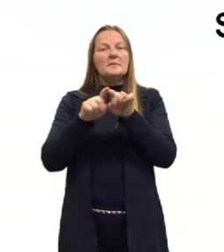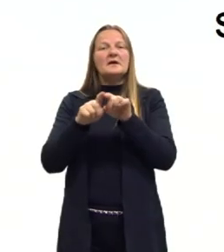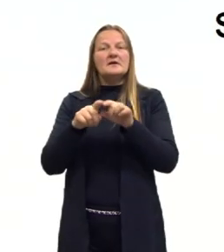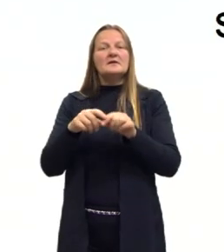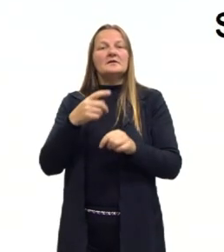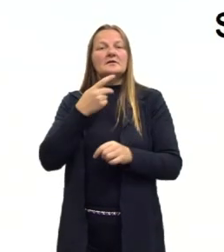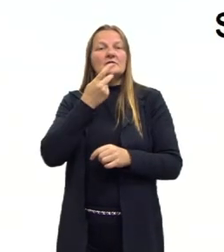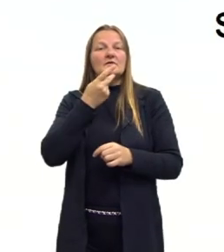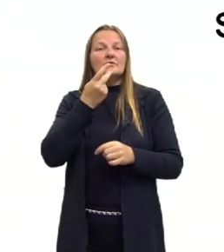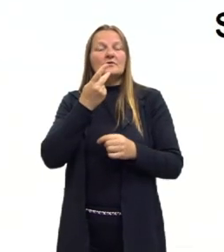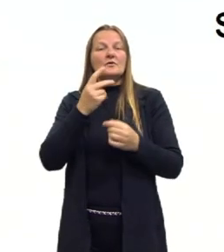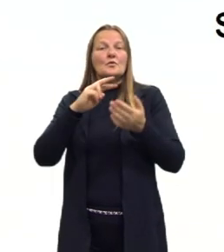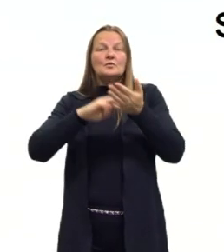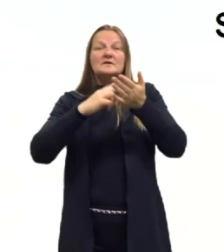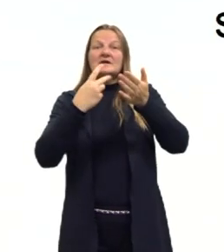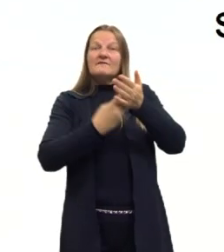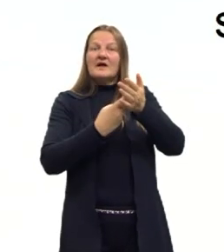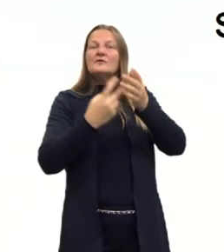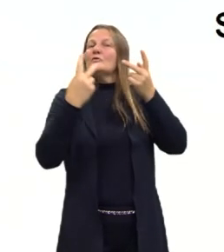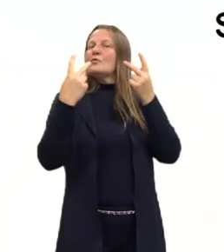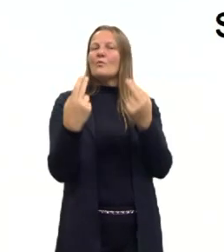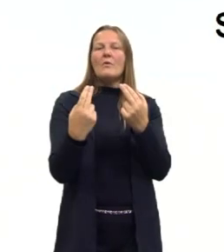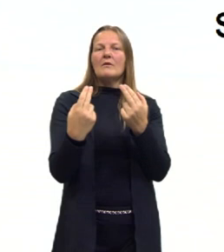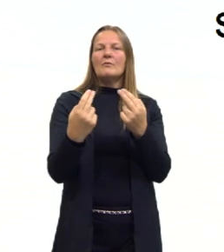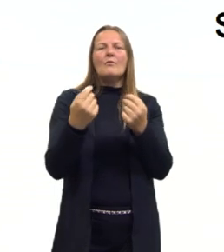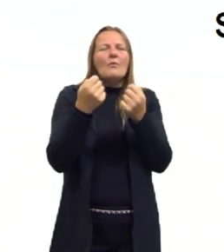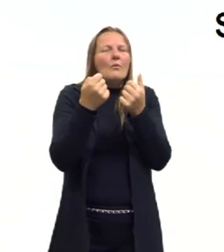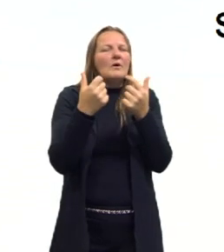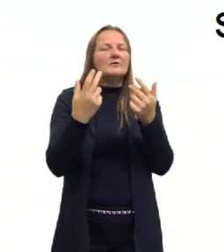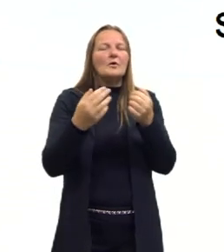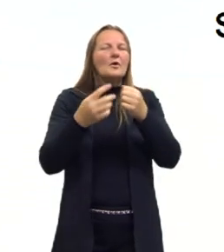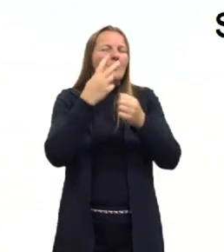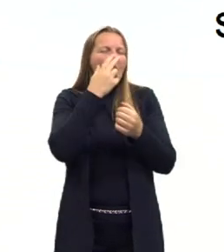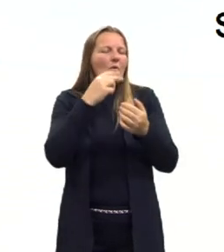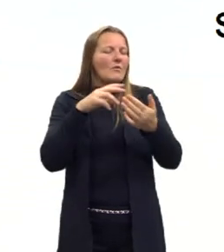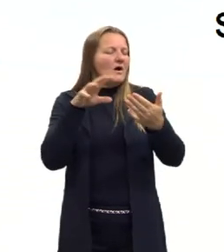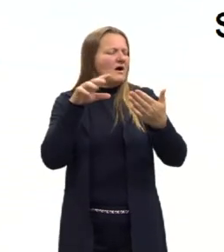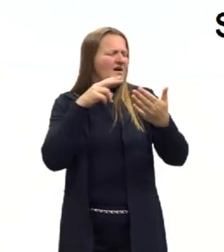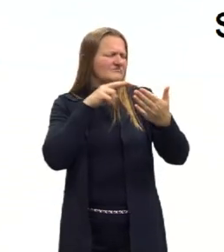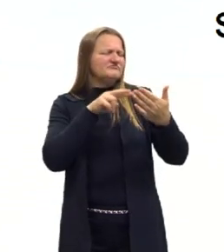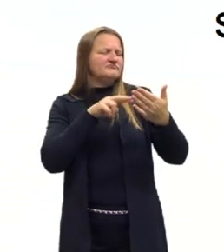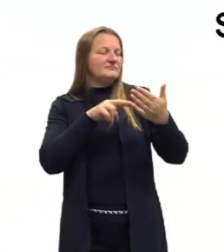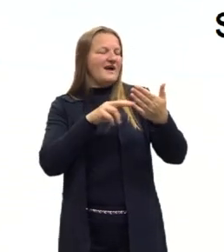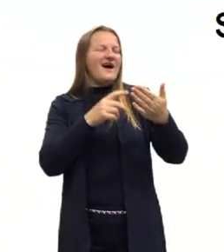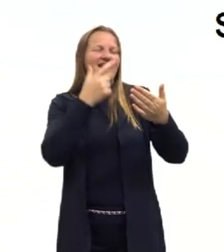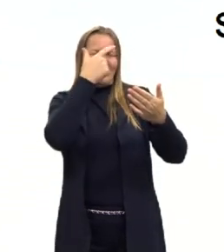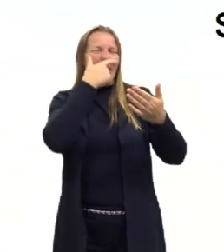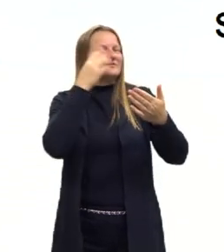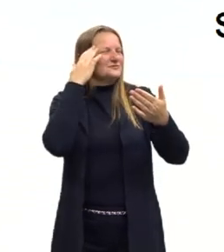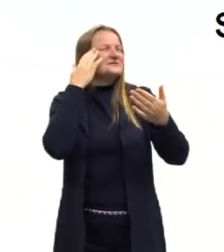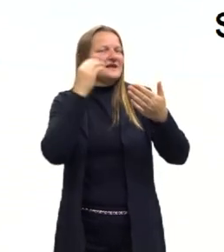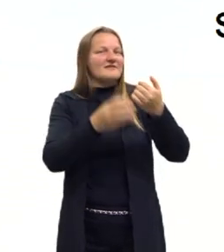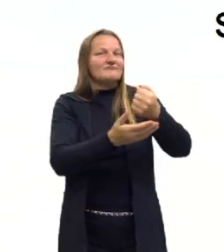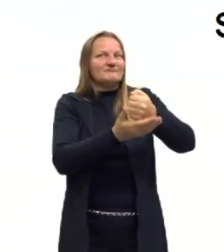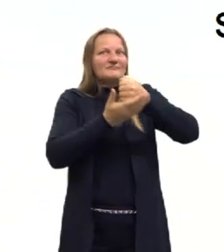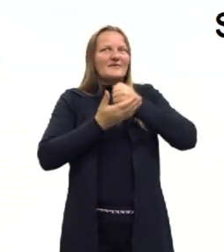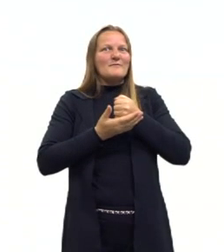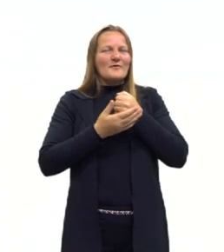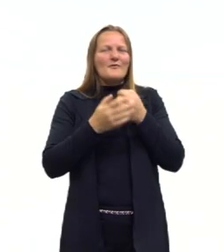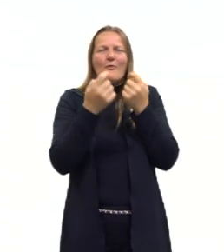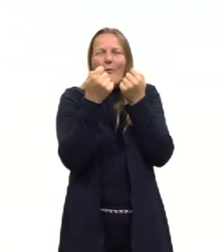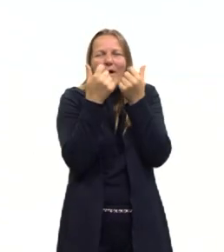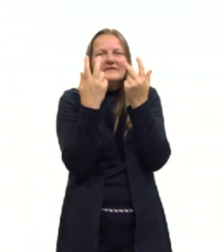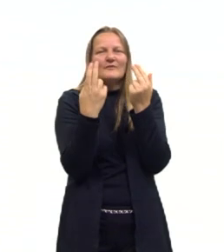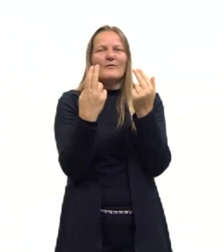eles são semelhantes também nos seus significado o que acaba auxiliando a compreensão desse novo idioma que está sendo estudado